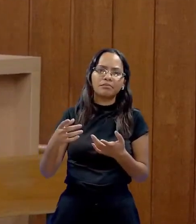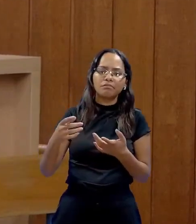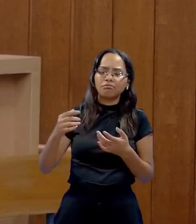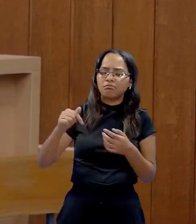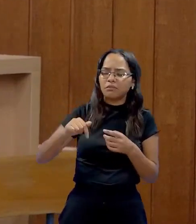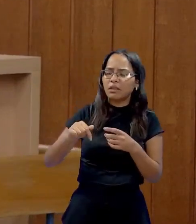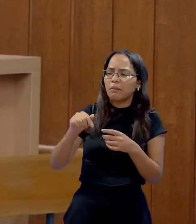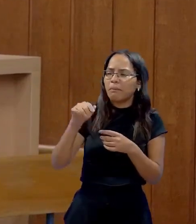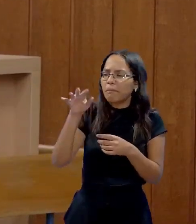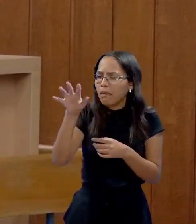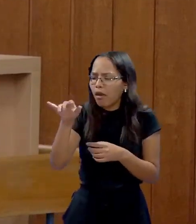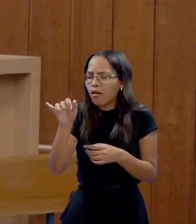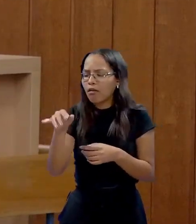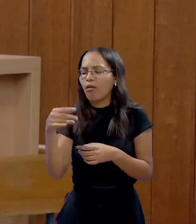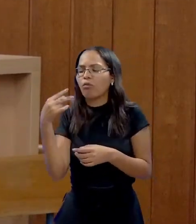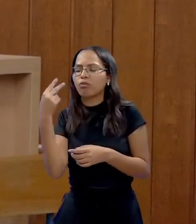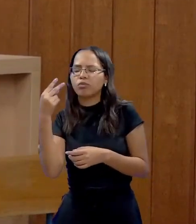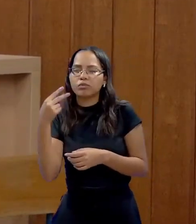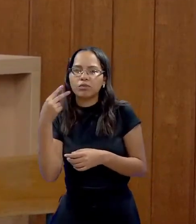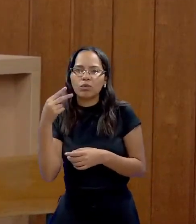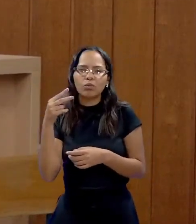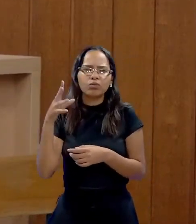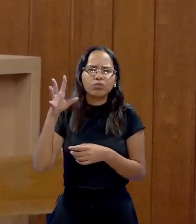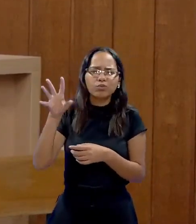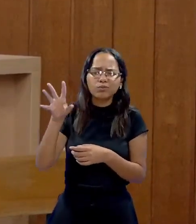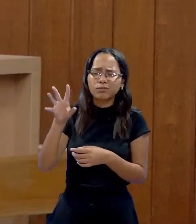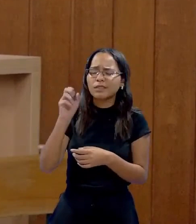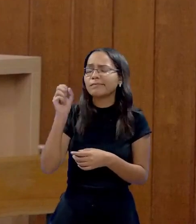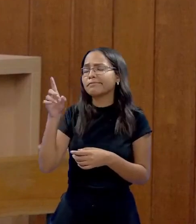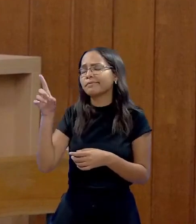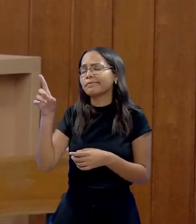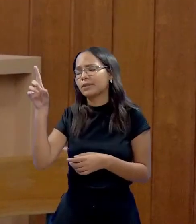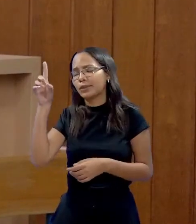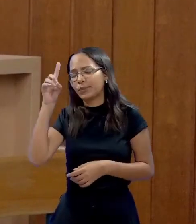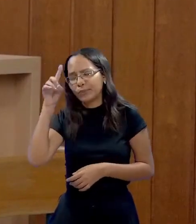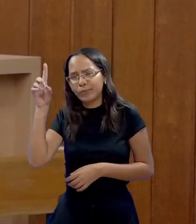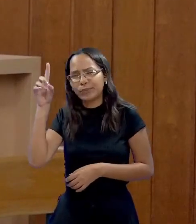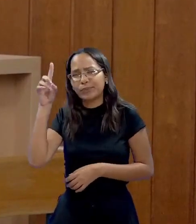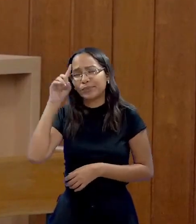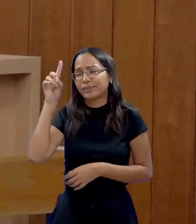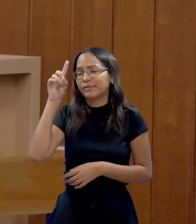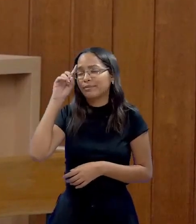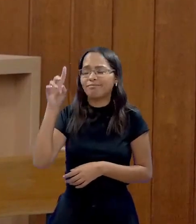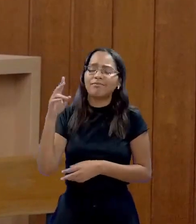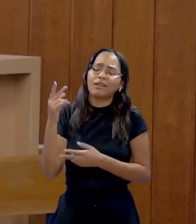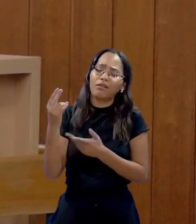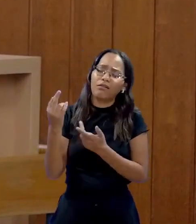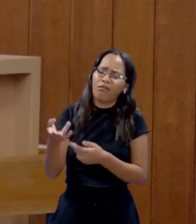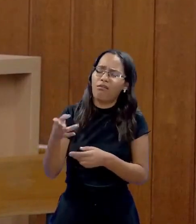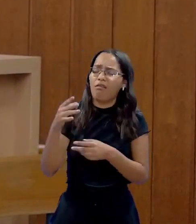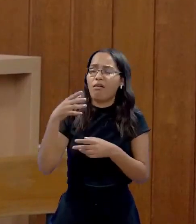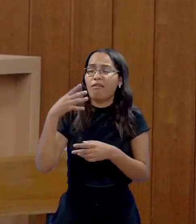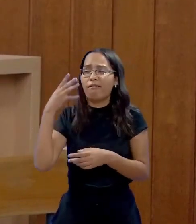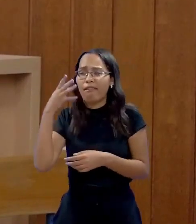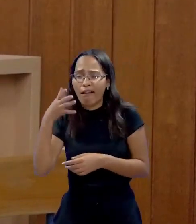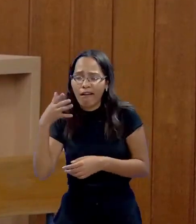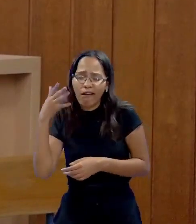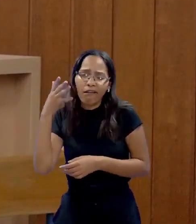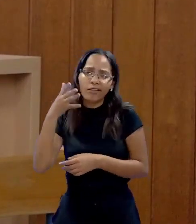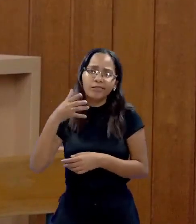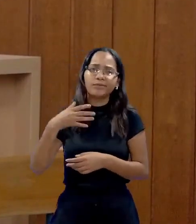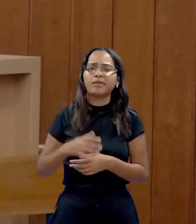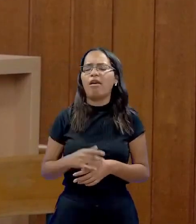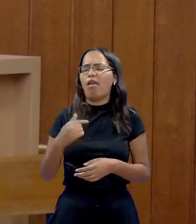e vereadoras e ouvindo todos os dias a mesma coisa. Eu estou do lado de vocês,